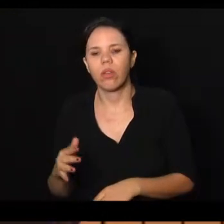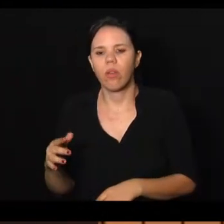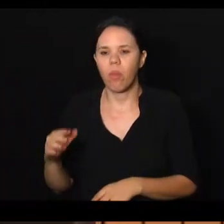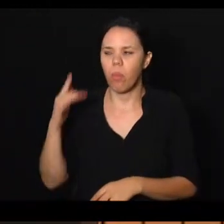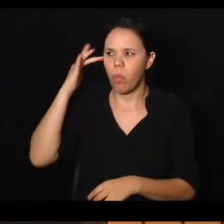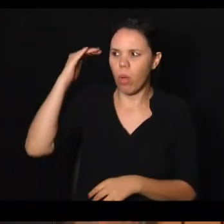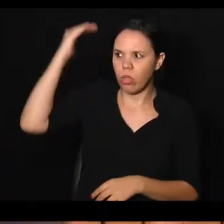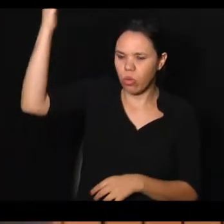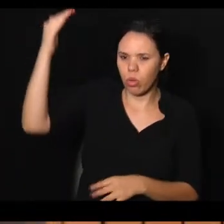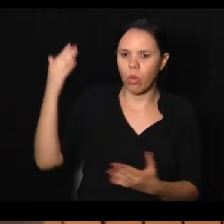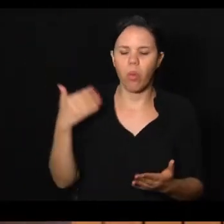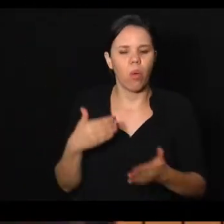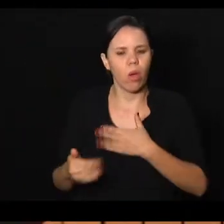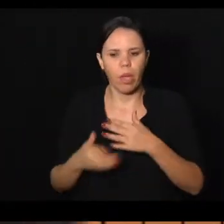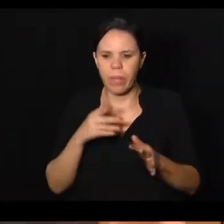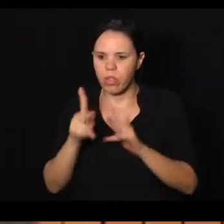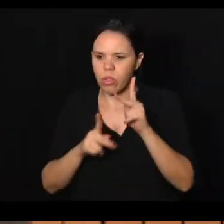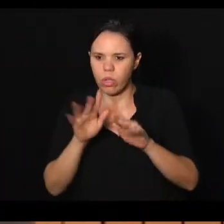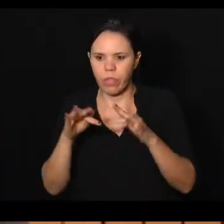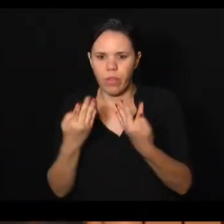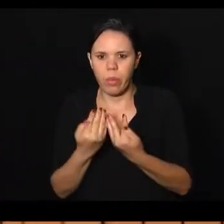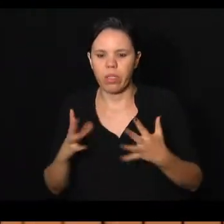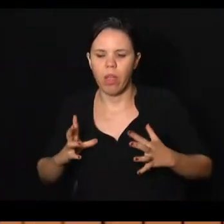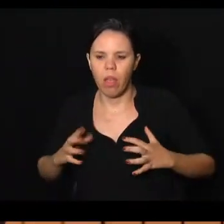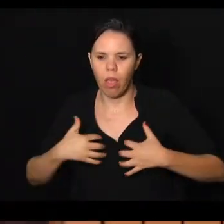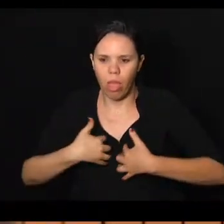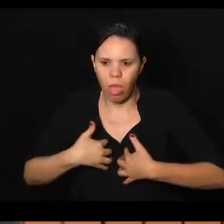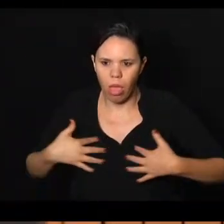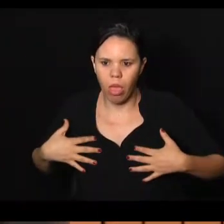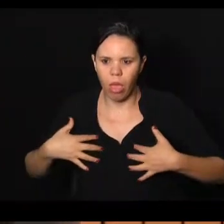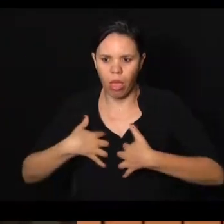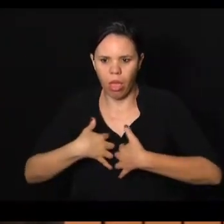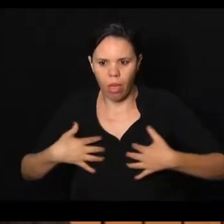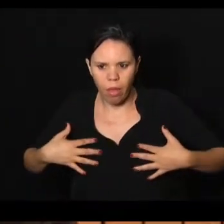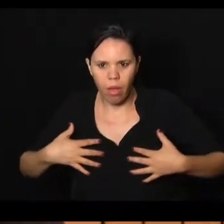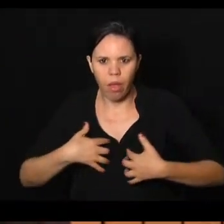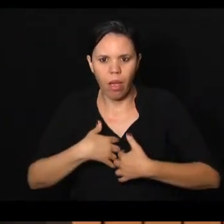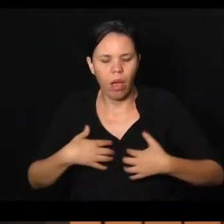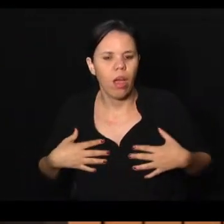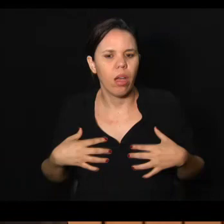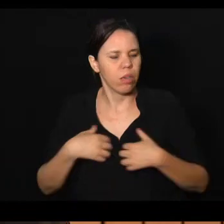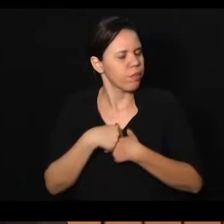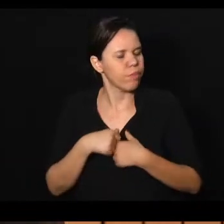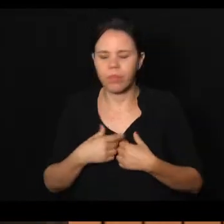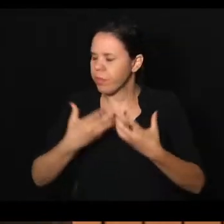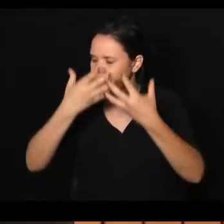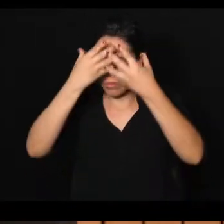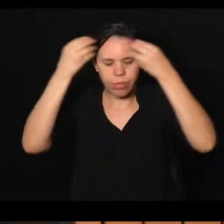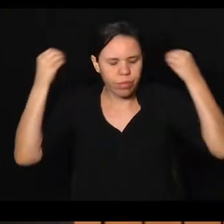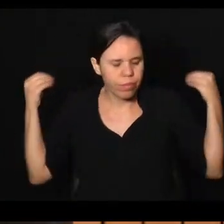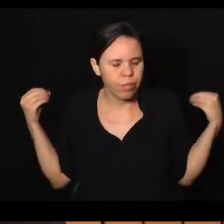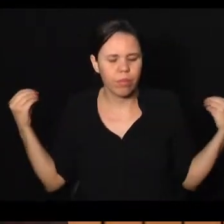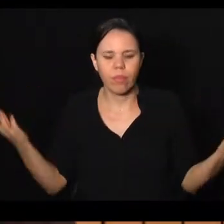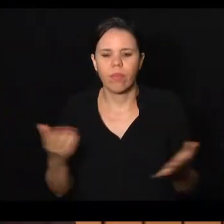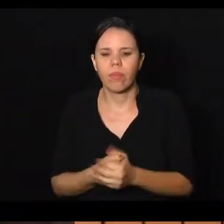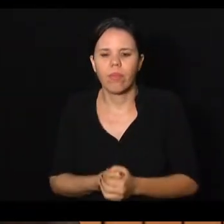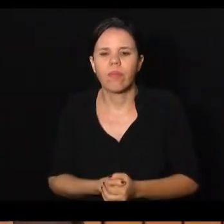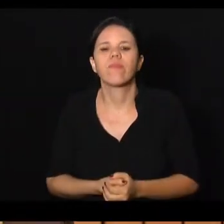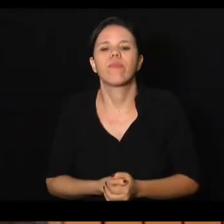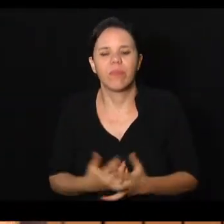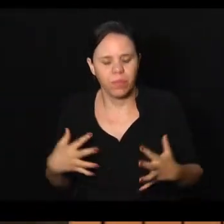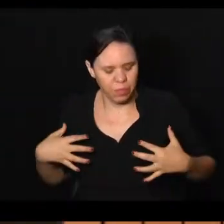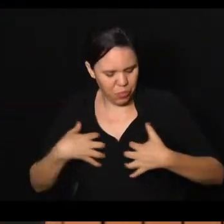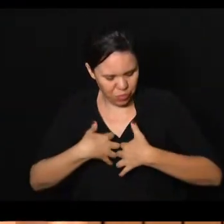adulto, alguém da família com autismo. Os autistas não ficarão para trás. Os